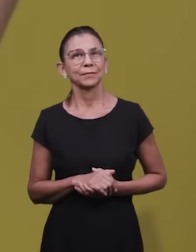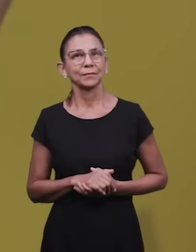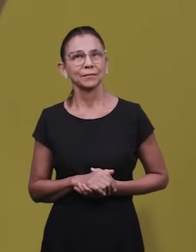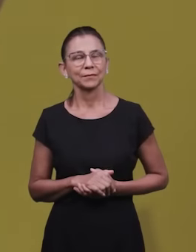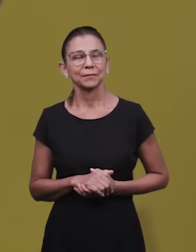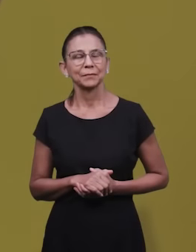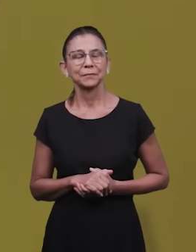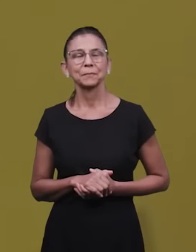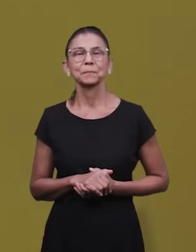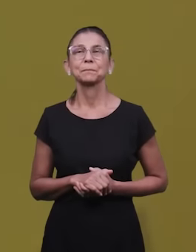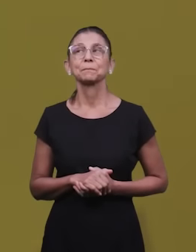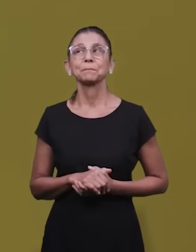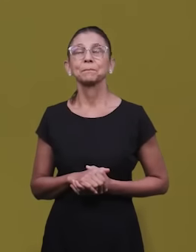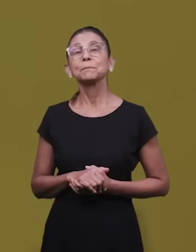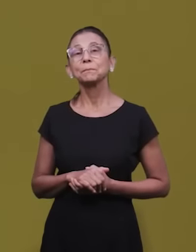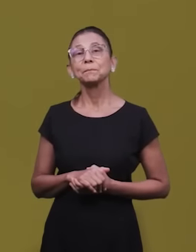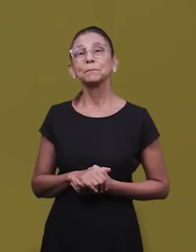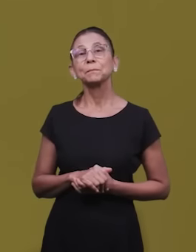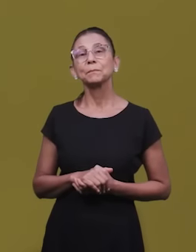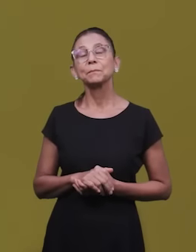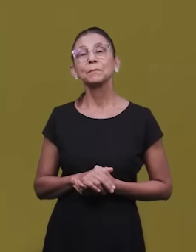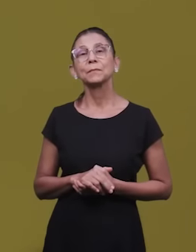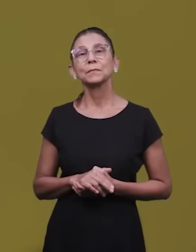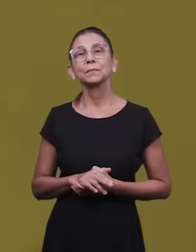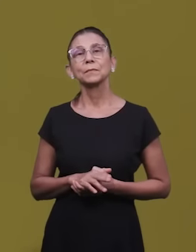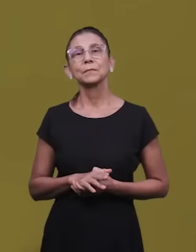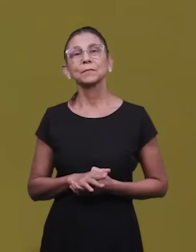Sol, si, lá.